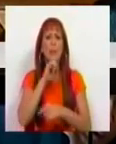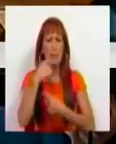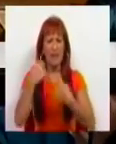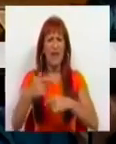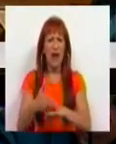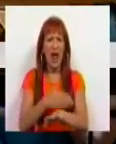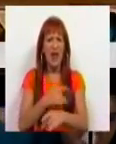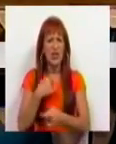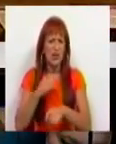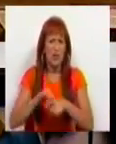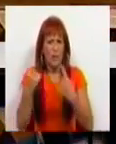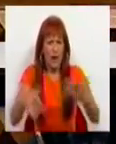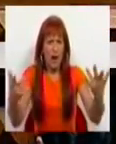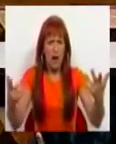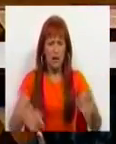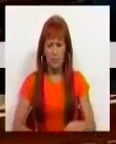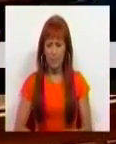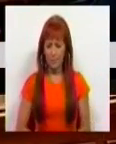possibilidade privilegiada?